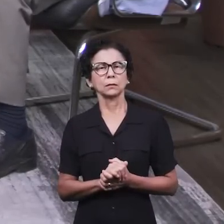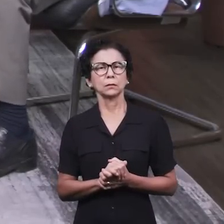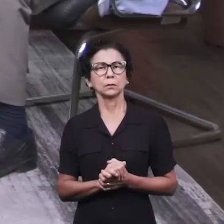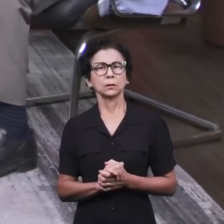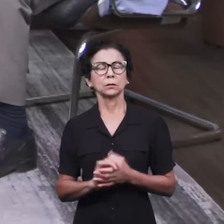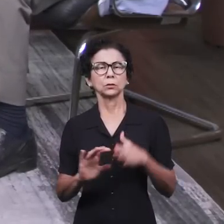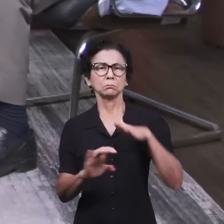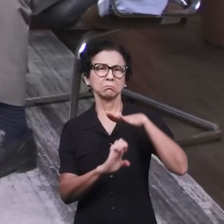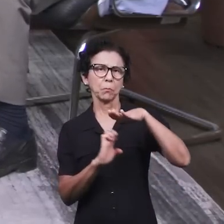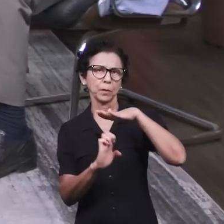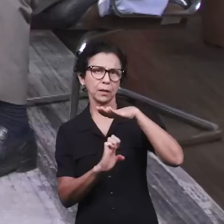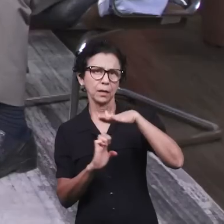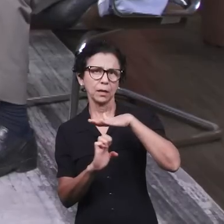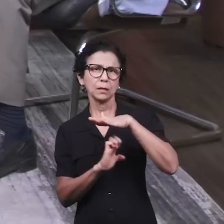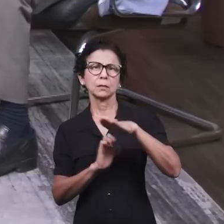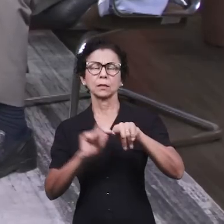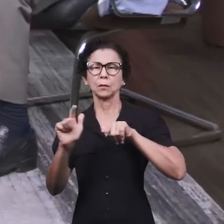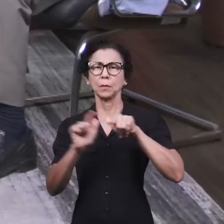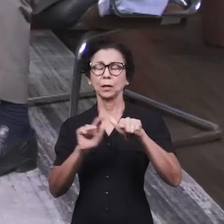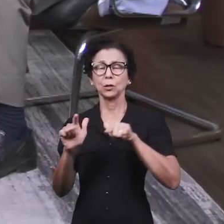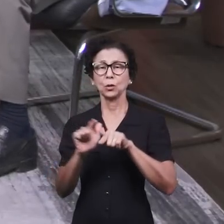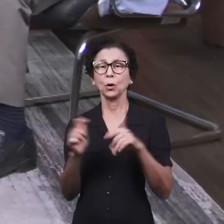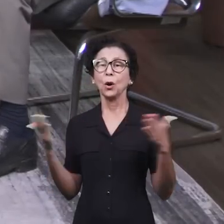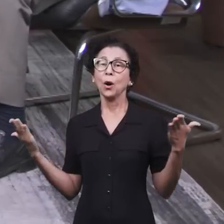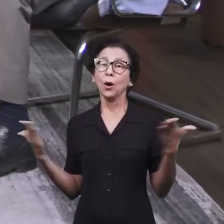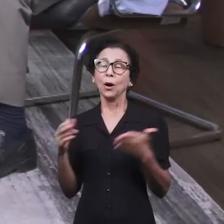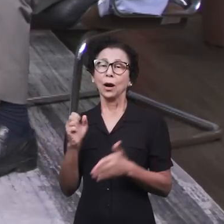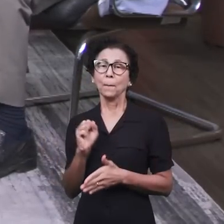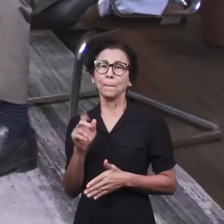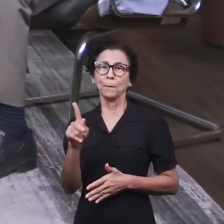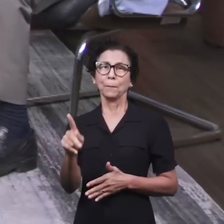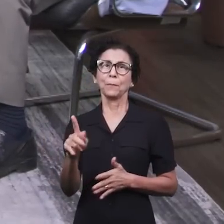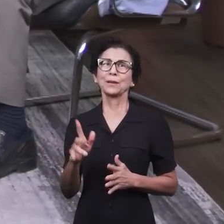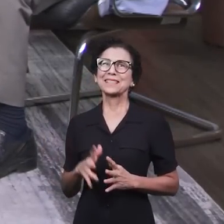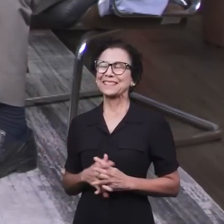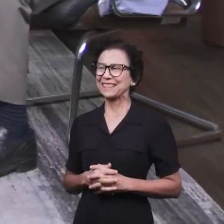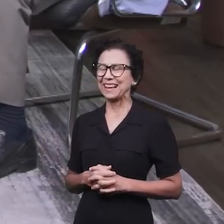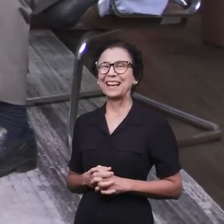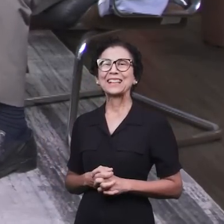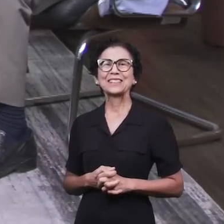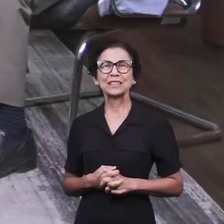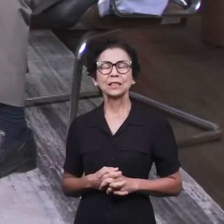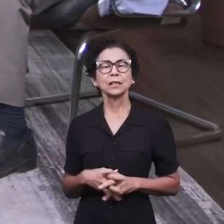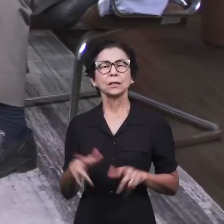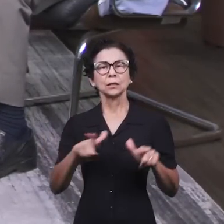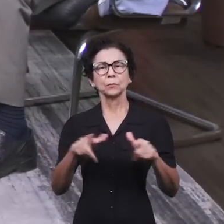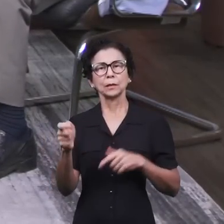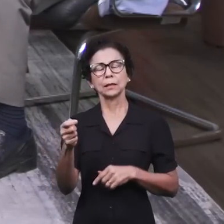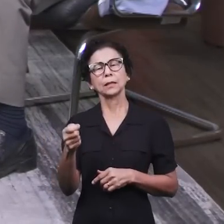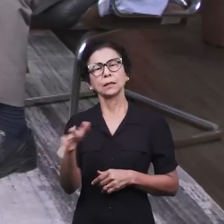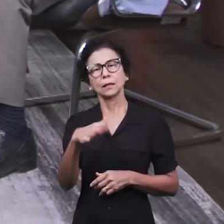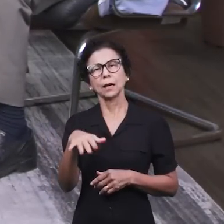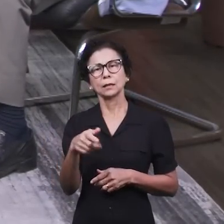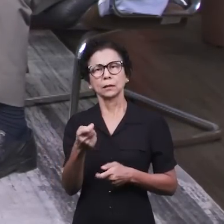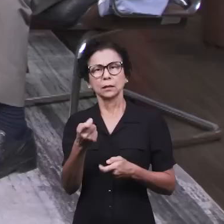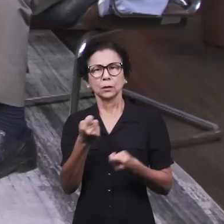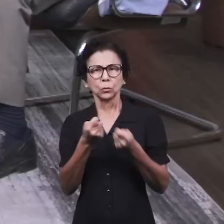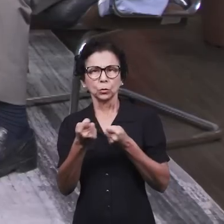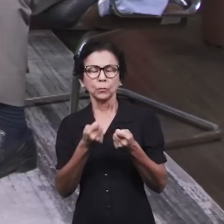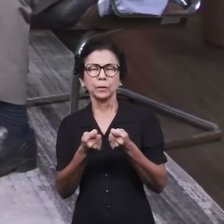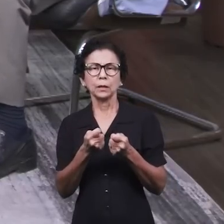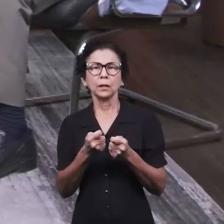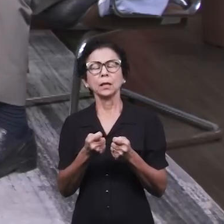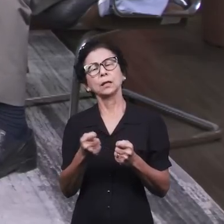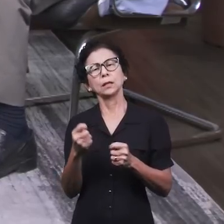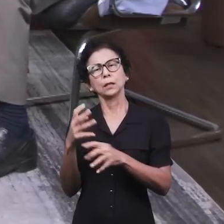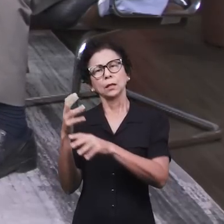Gilson? Grandes empresas. E que hoje já está aposentado. Aposentado, não. Trabalhei muito na área de economia e contabilidade.